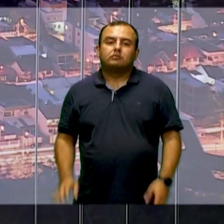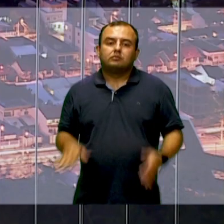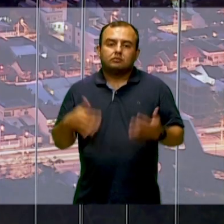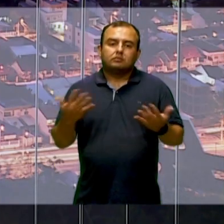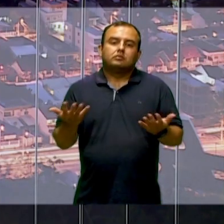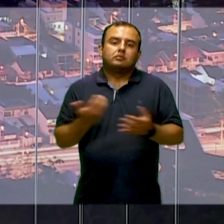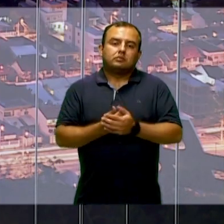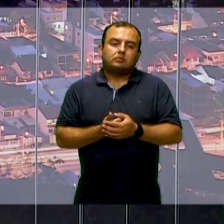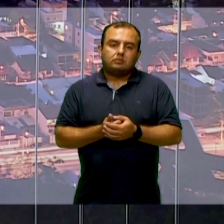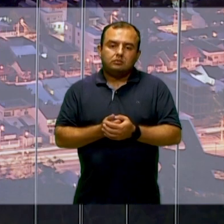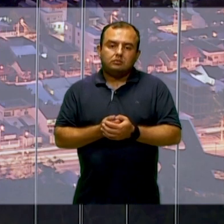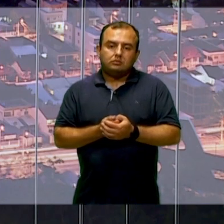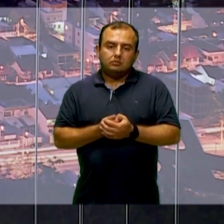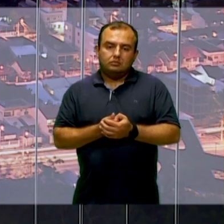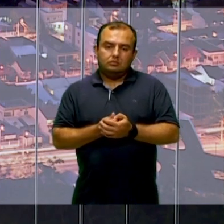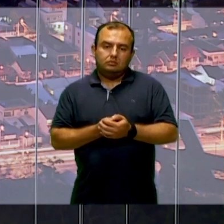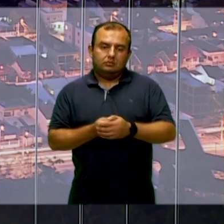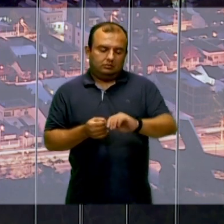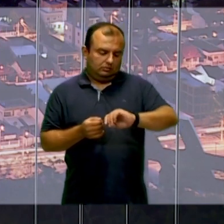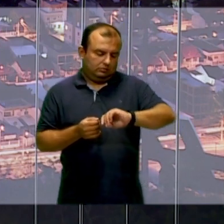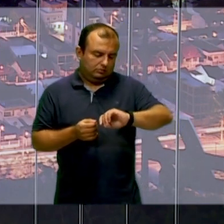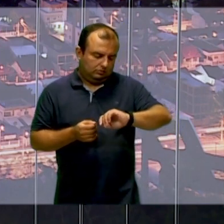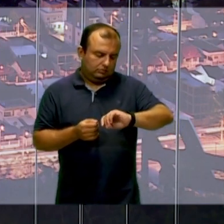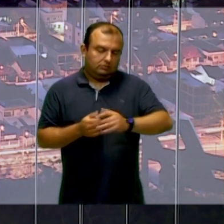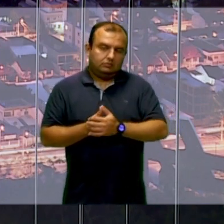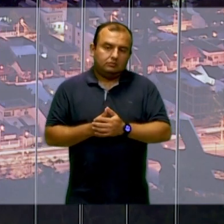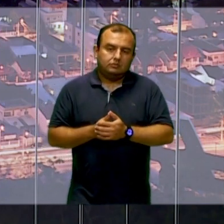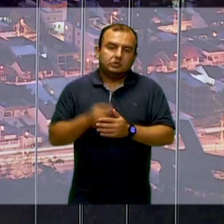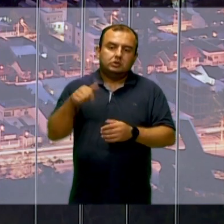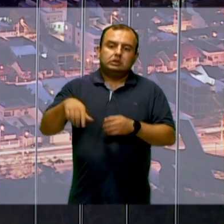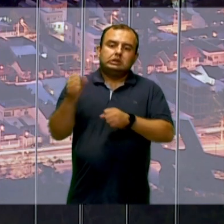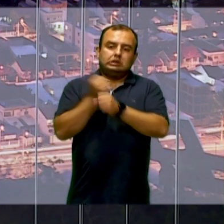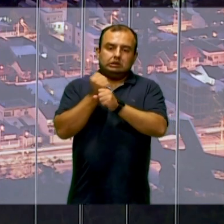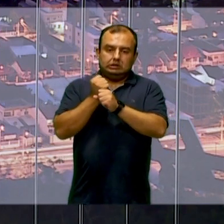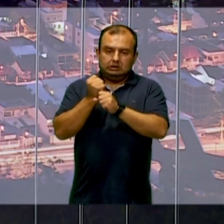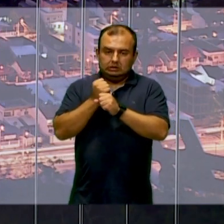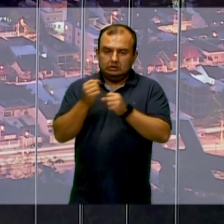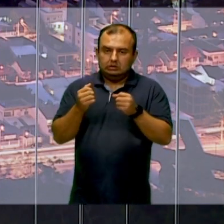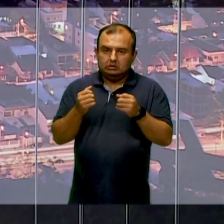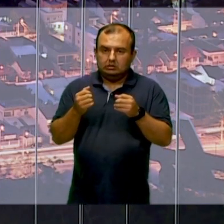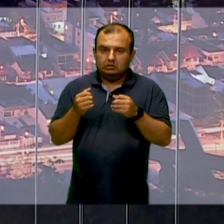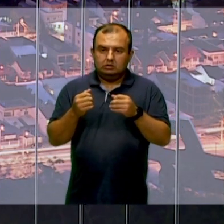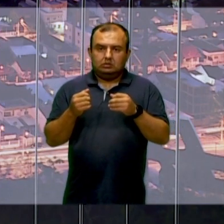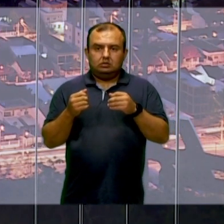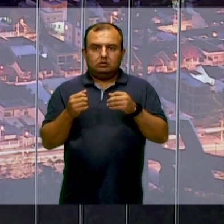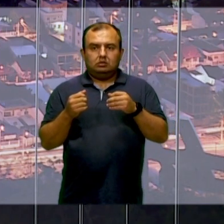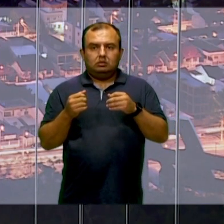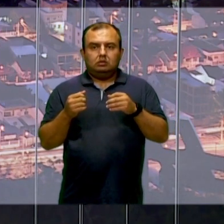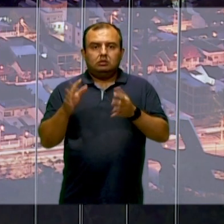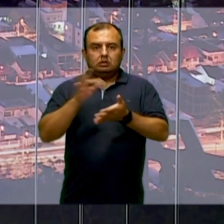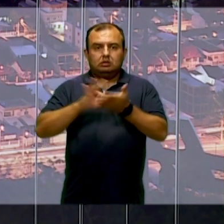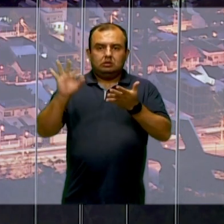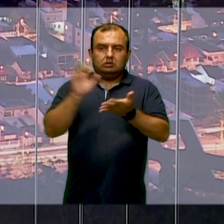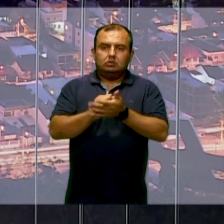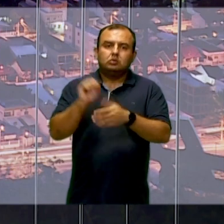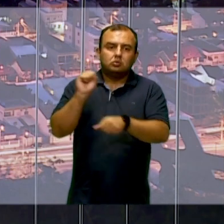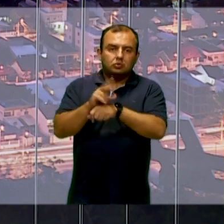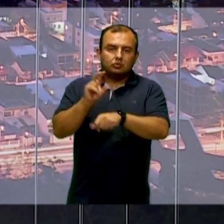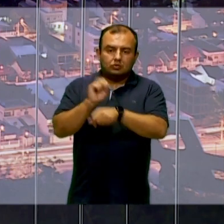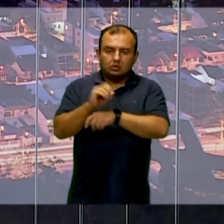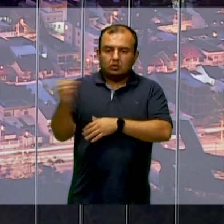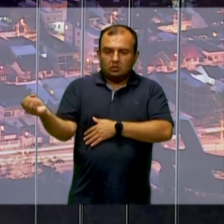Então temos aí, para esse ano já foi aberto, não foi aberto ainda as inscrições para novas vagas para